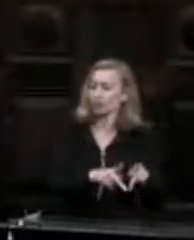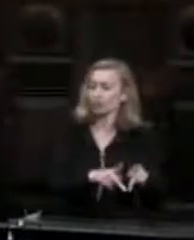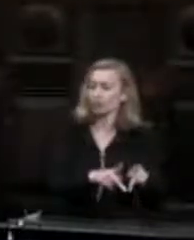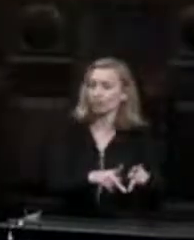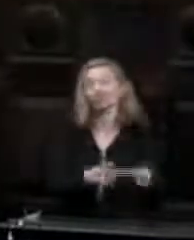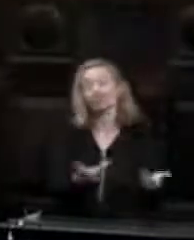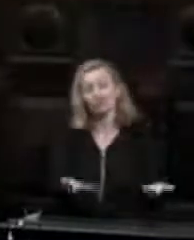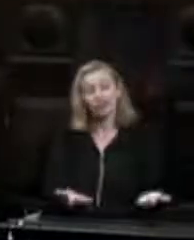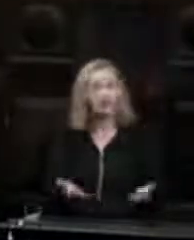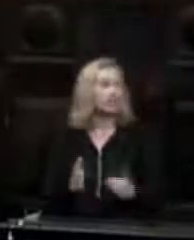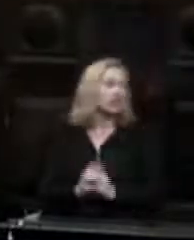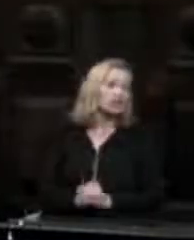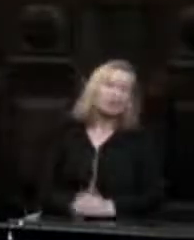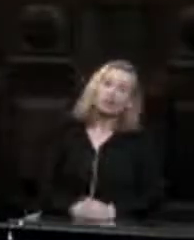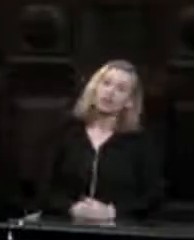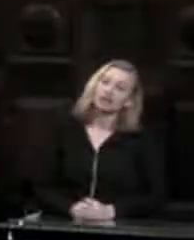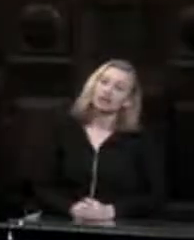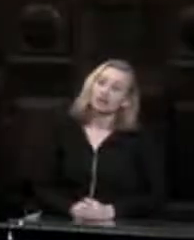realmente